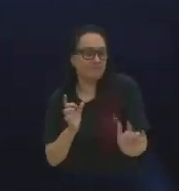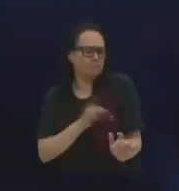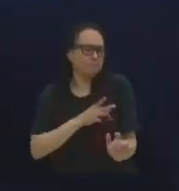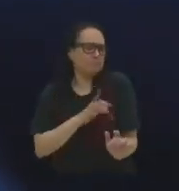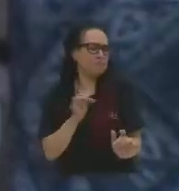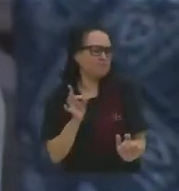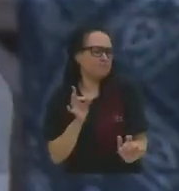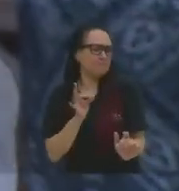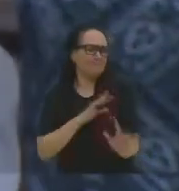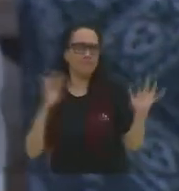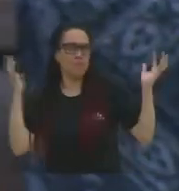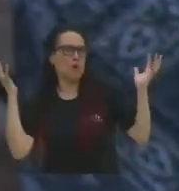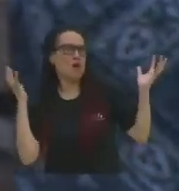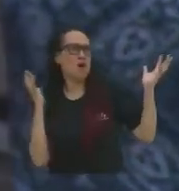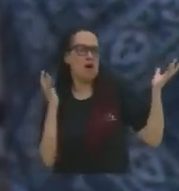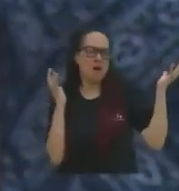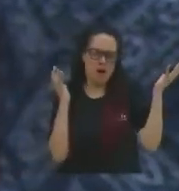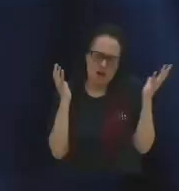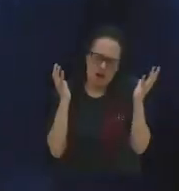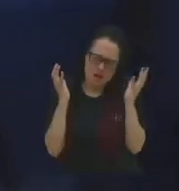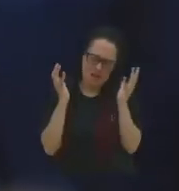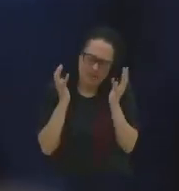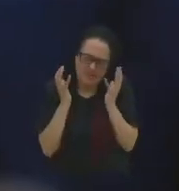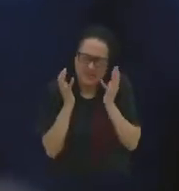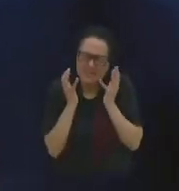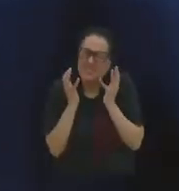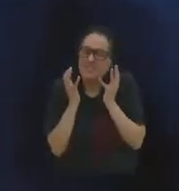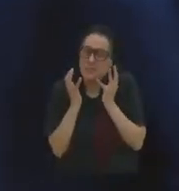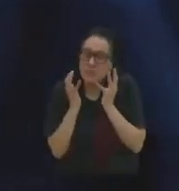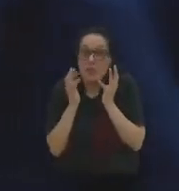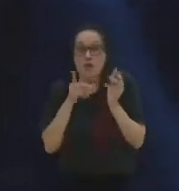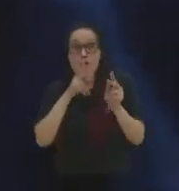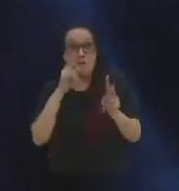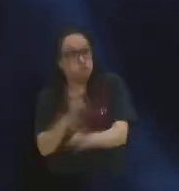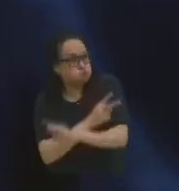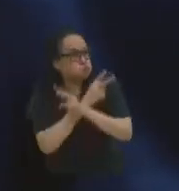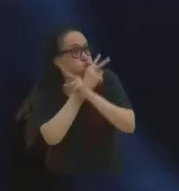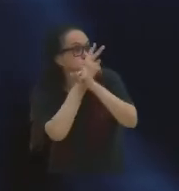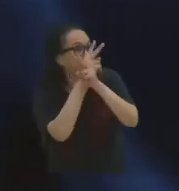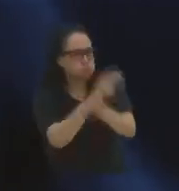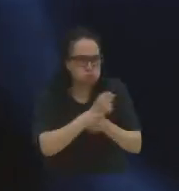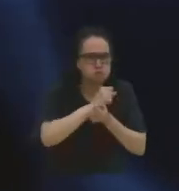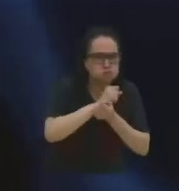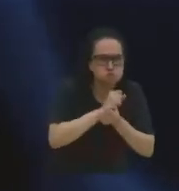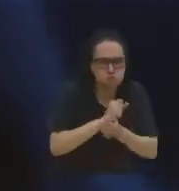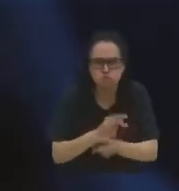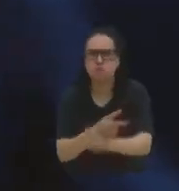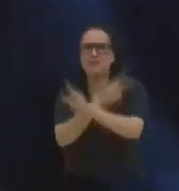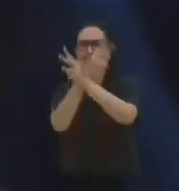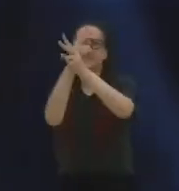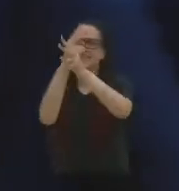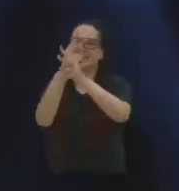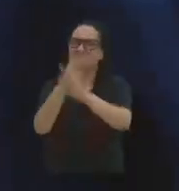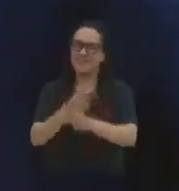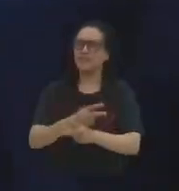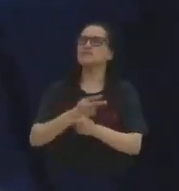me cercar, ou se o vento soprar, seu nome